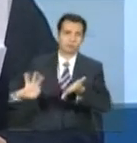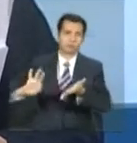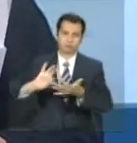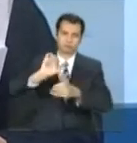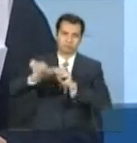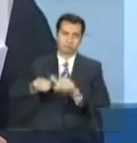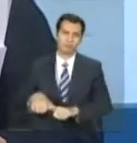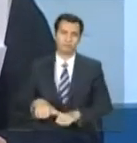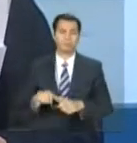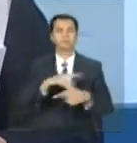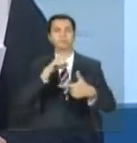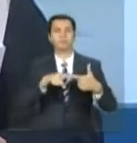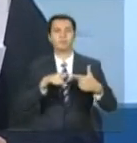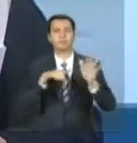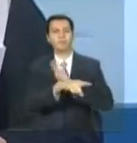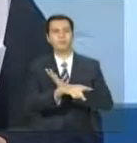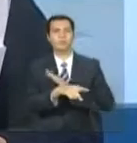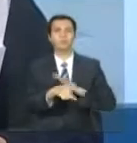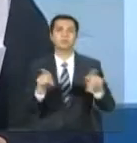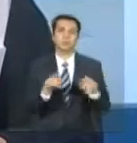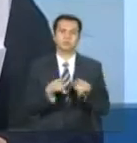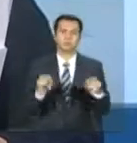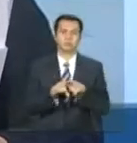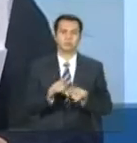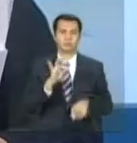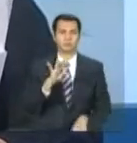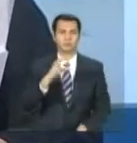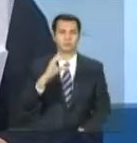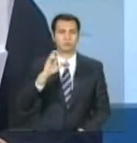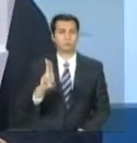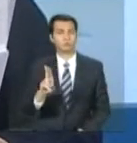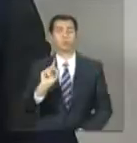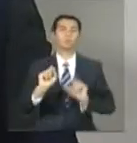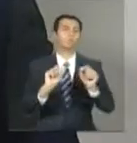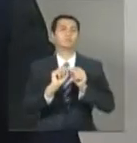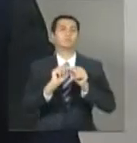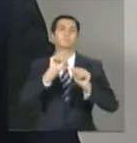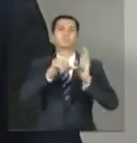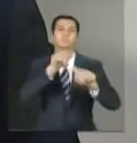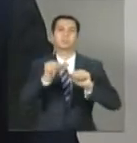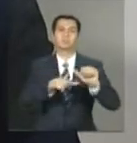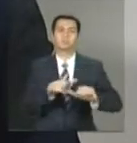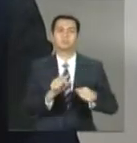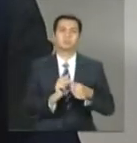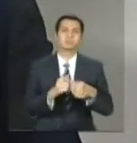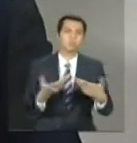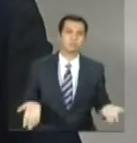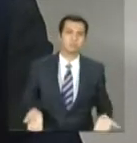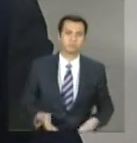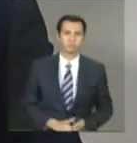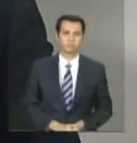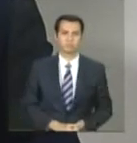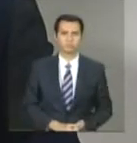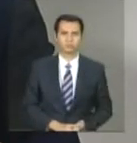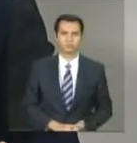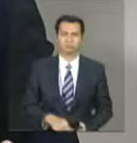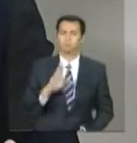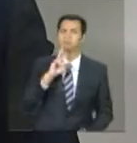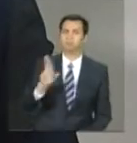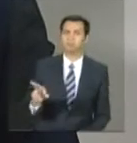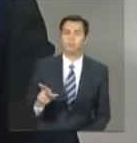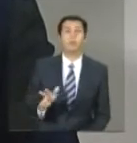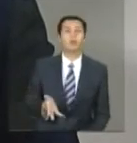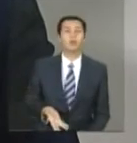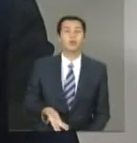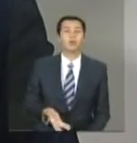E aí uma segunda pergunta: e em relação à revisão do TCU, o que se pode fazer? Em ambos os casos, o bloqueio está previsto exatamente para as famílias